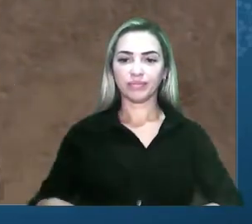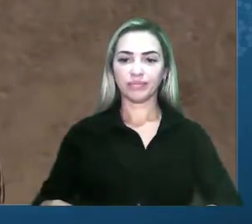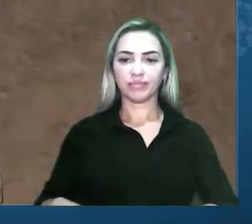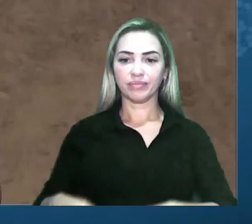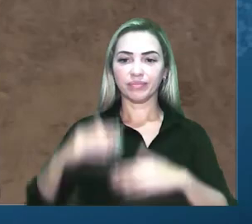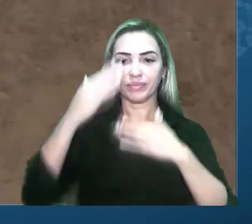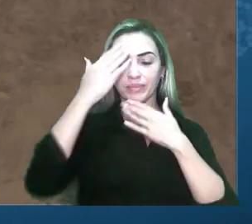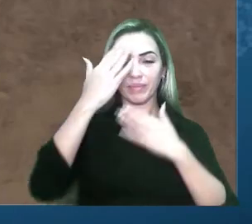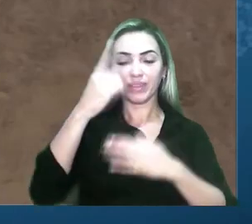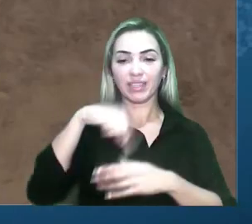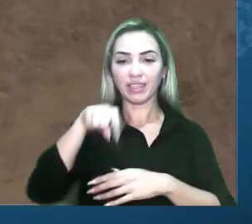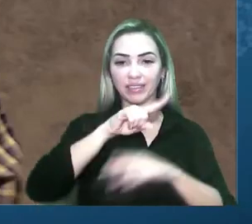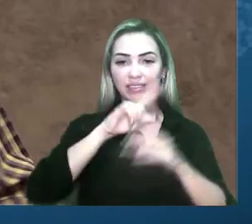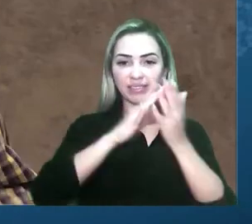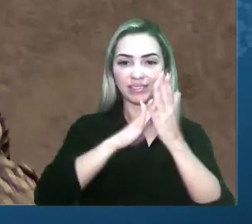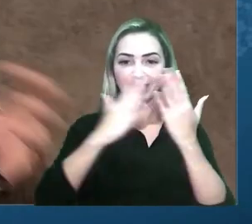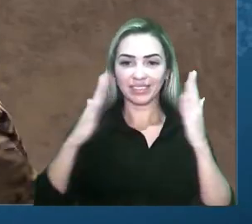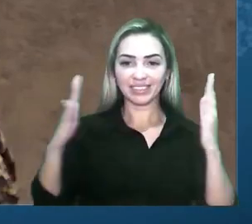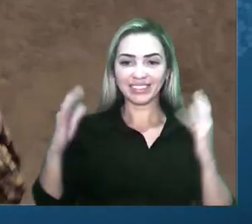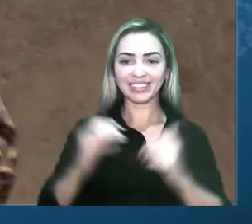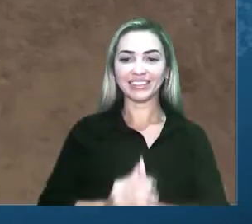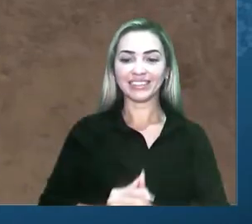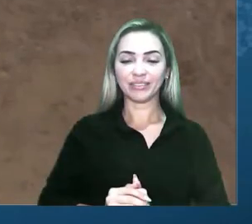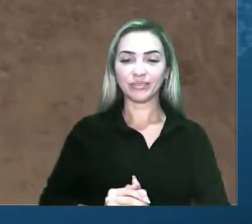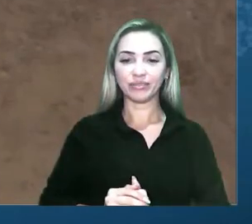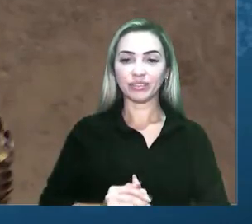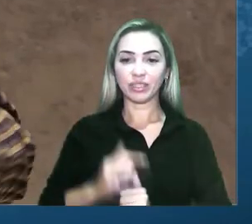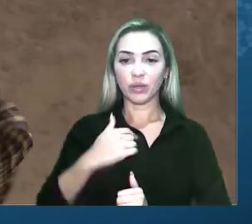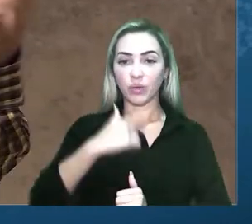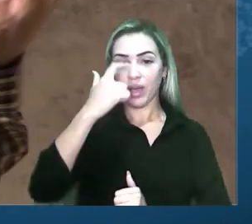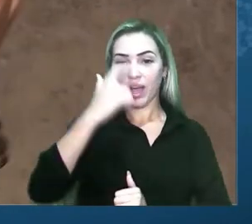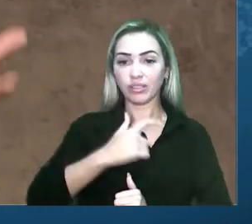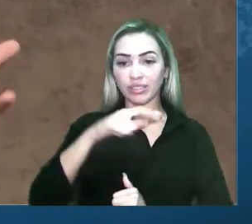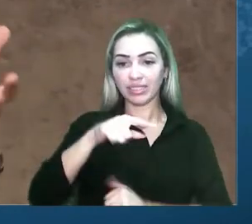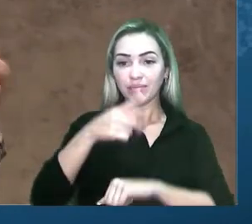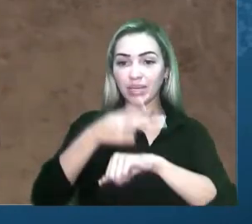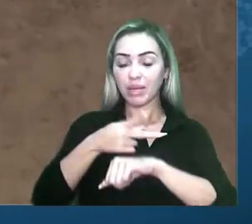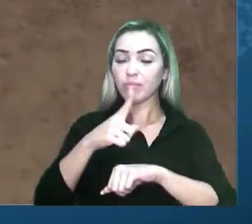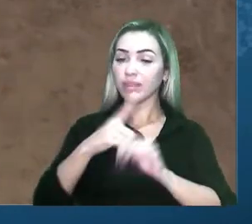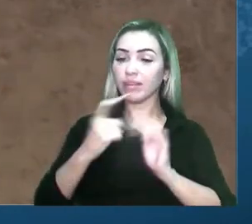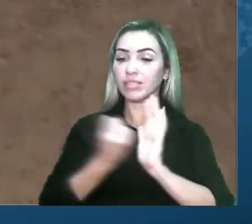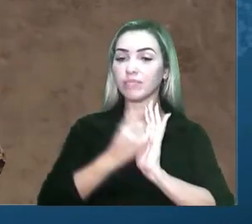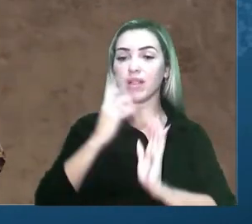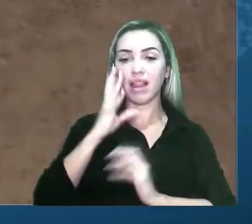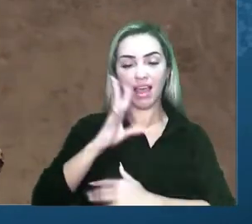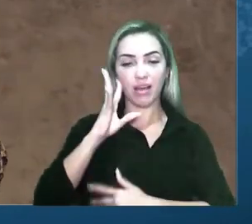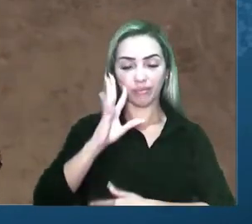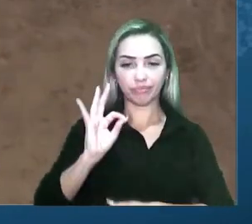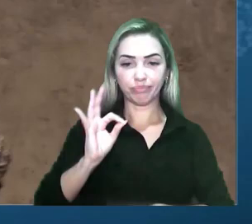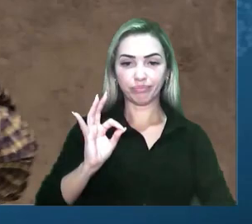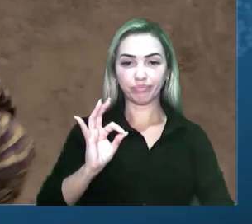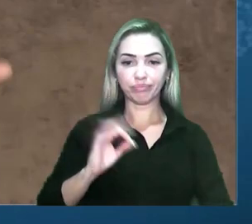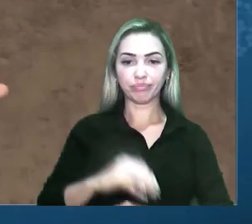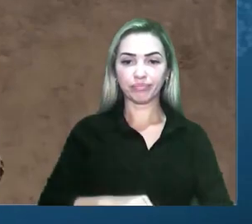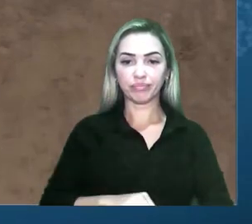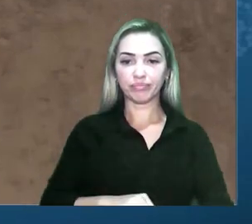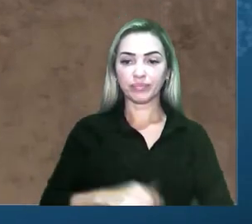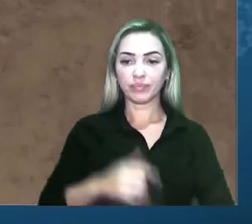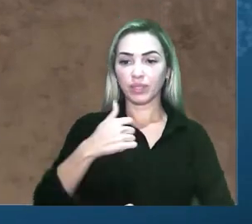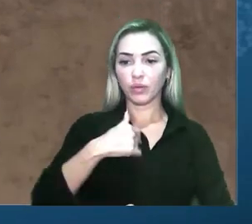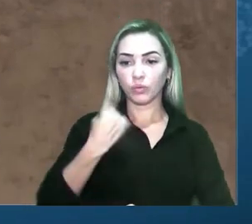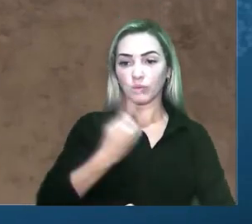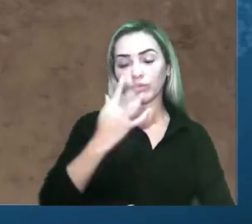pelas palmas e tal. Eu acho que esse prêmio tem um simbolismo muito legal. É o nosso